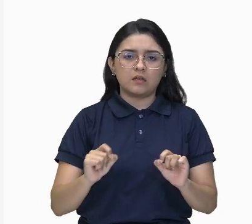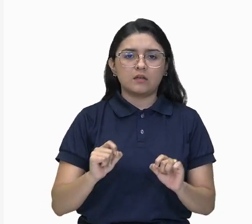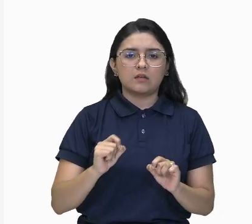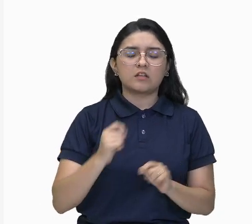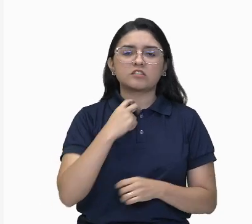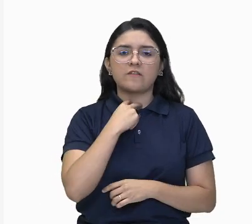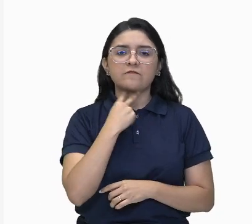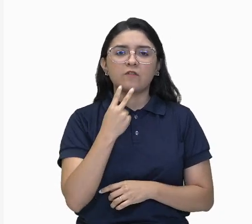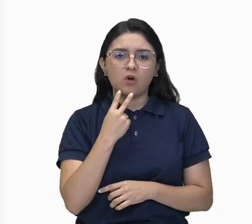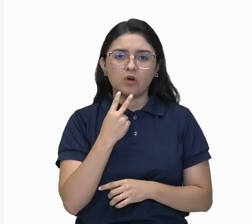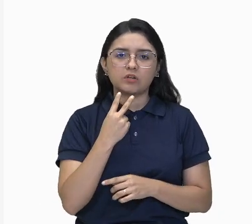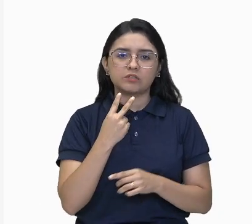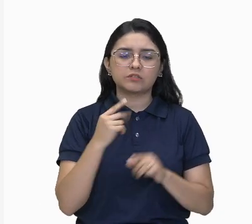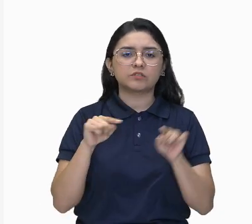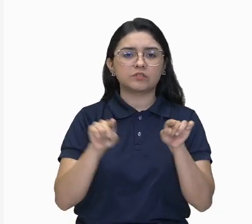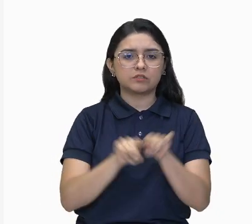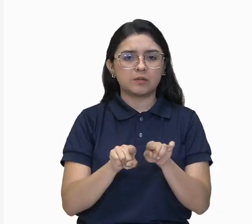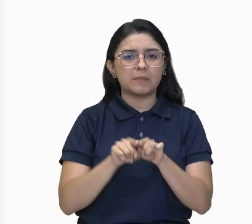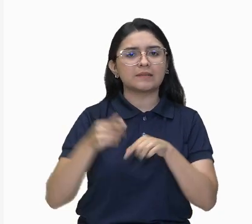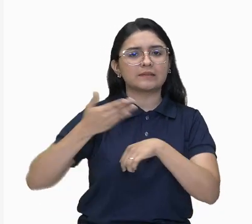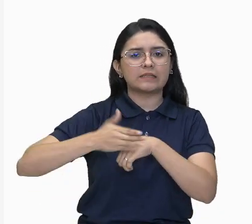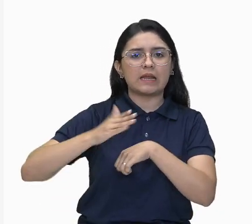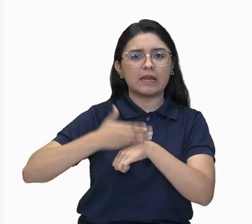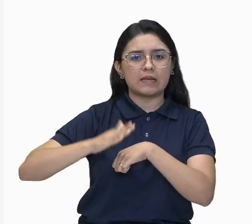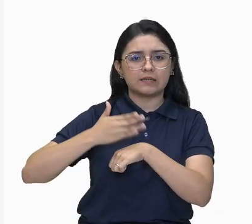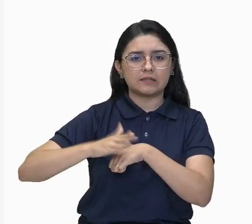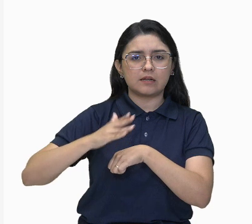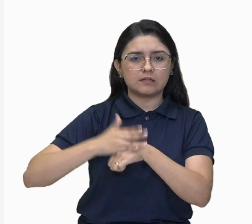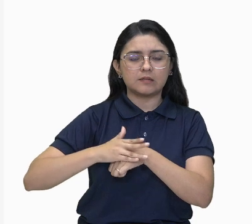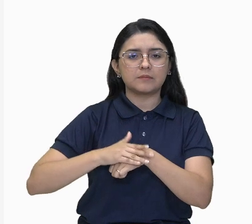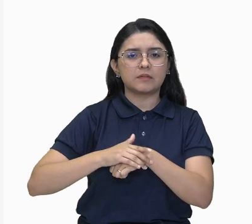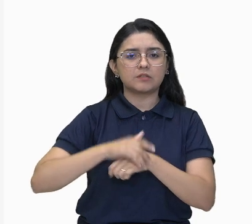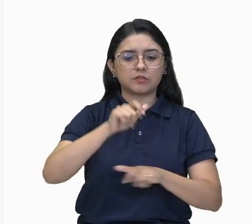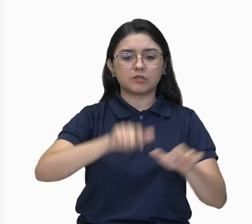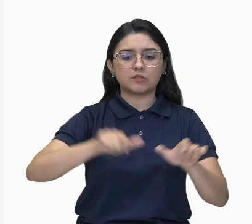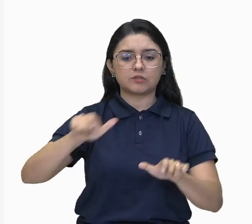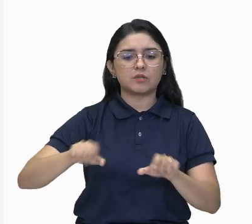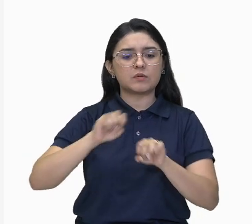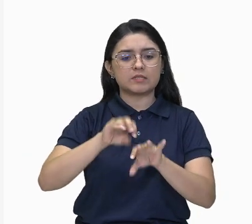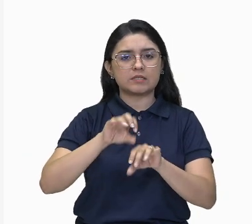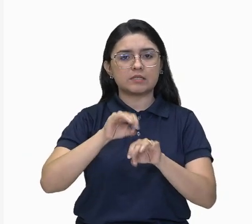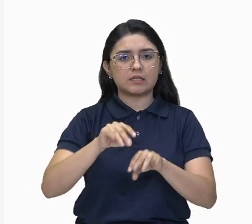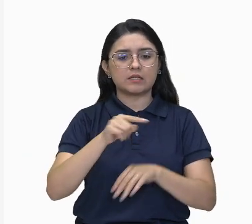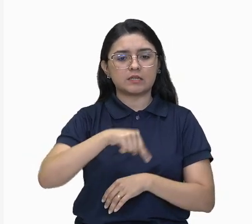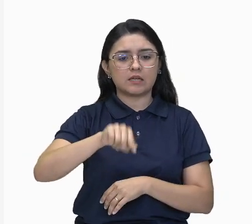de teatro, né, os participantes são treinados para projetar suas vozes a fim de serem